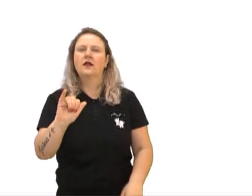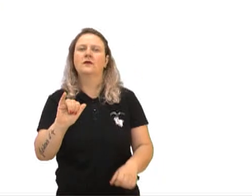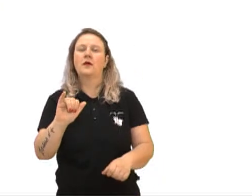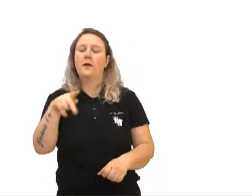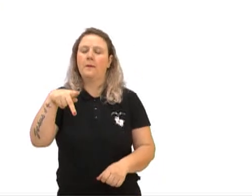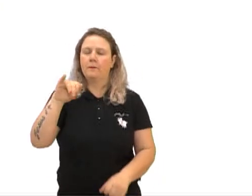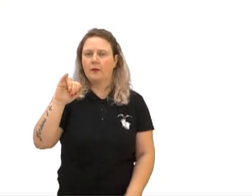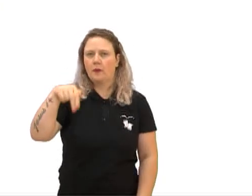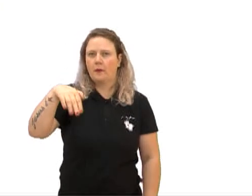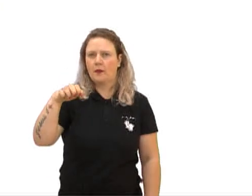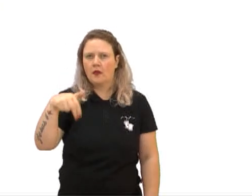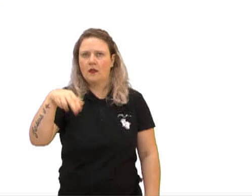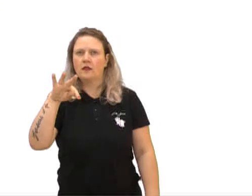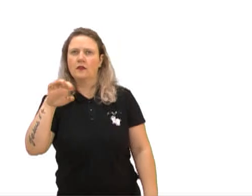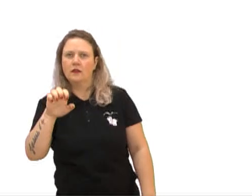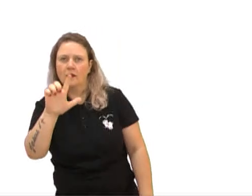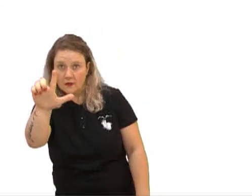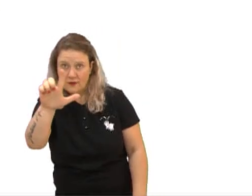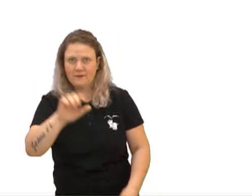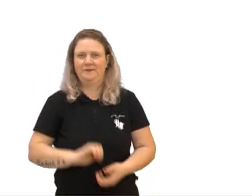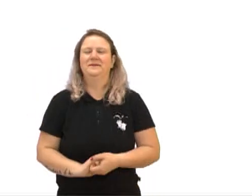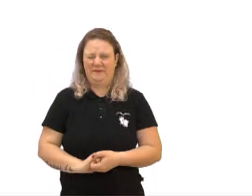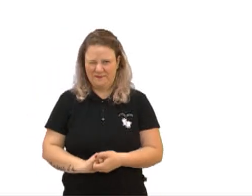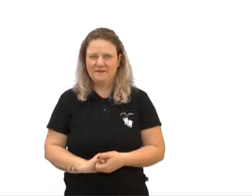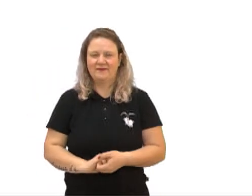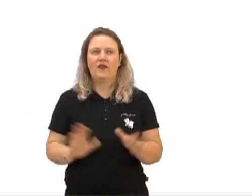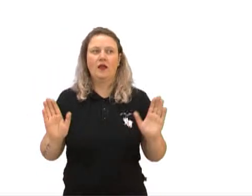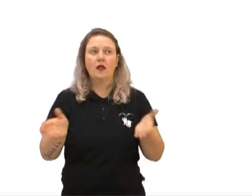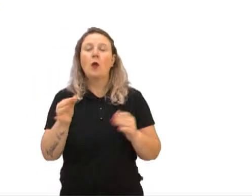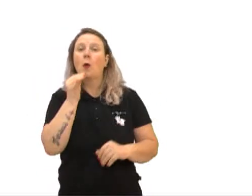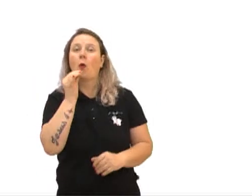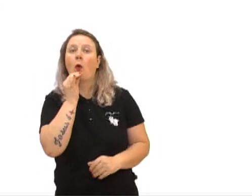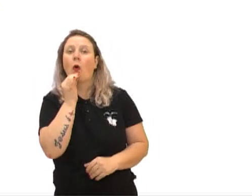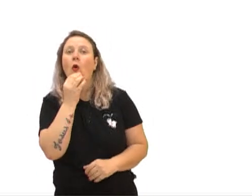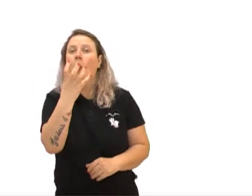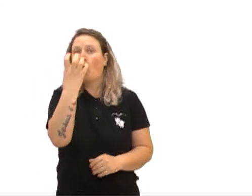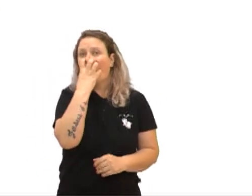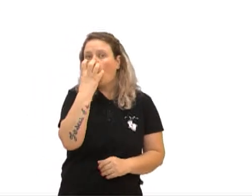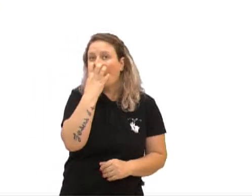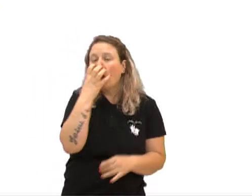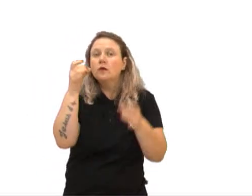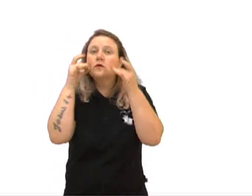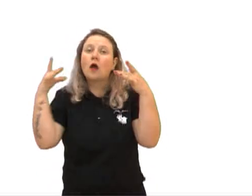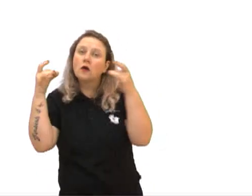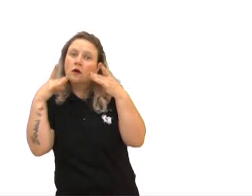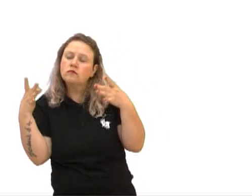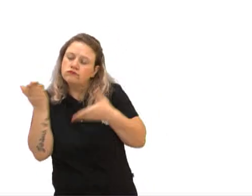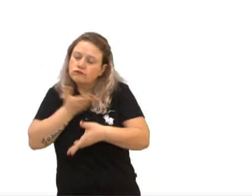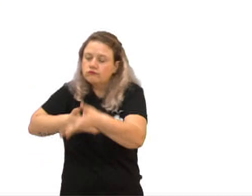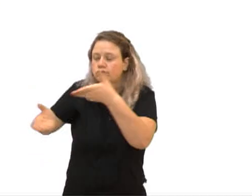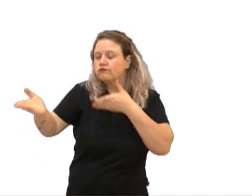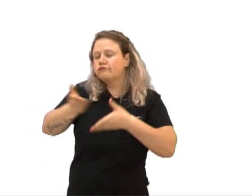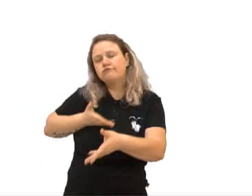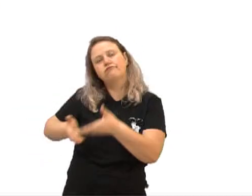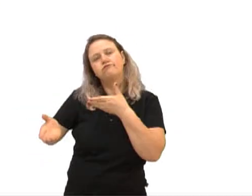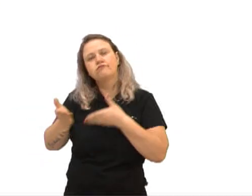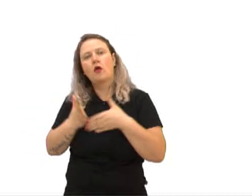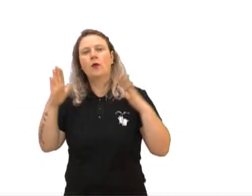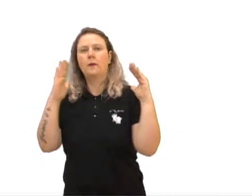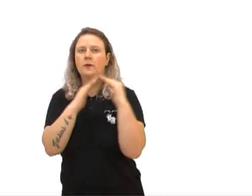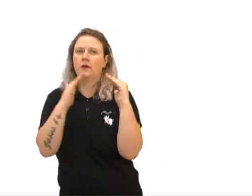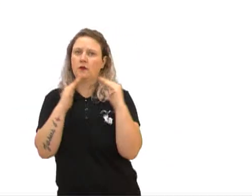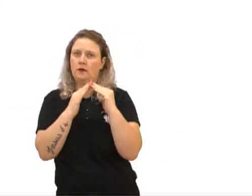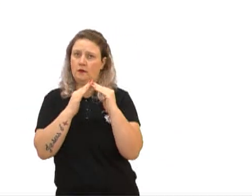núcleo, né? A gente acabou de ver essa situação. Exemplo ali, ó, o cão e o gato convivem harmoniosamente em minha casa. Nossa, é